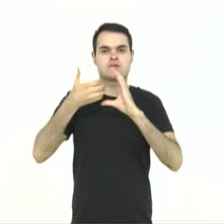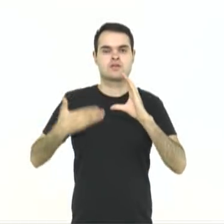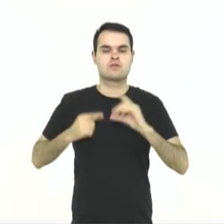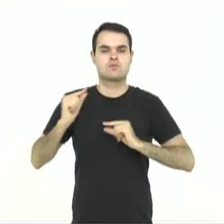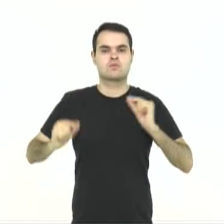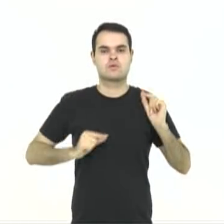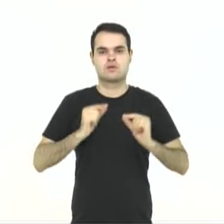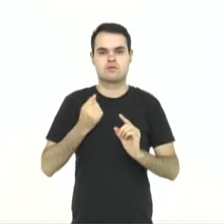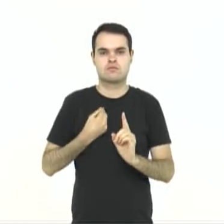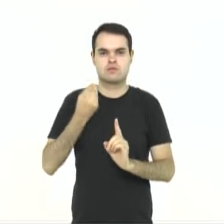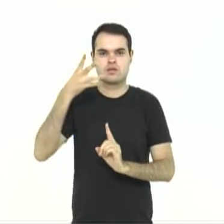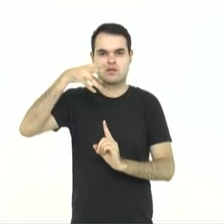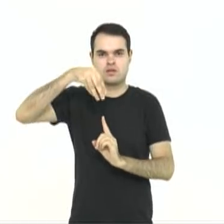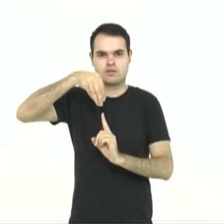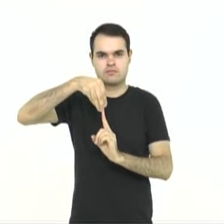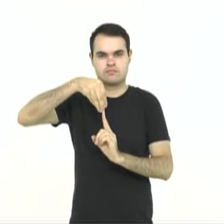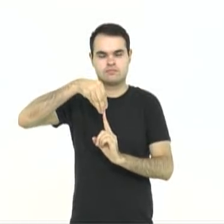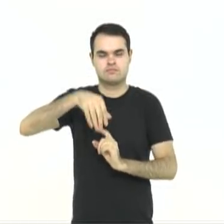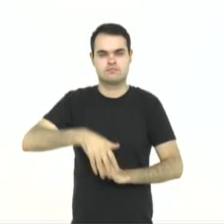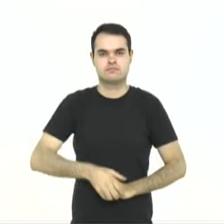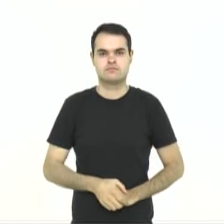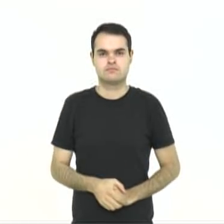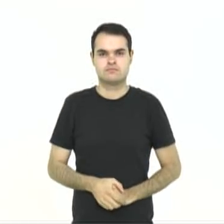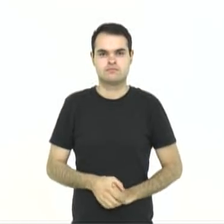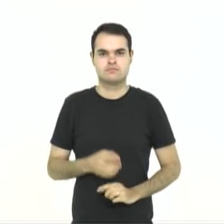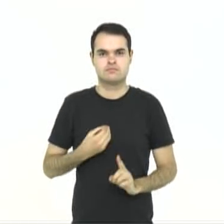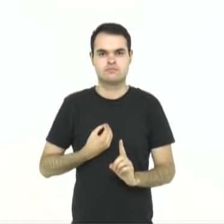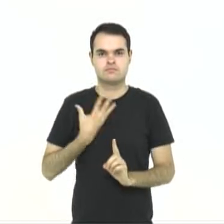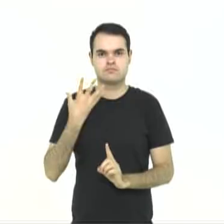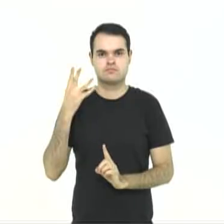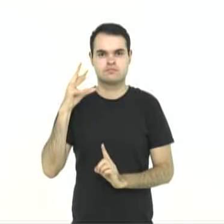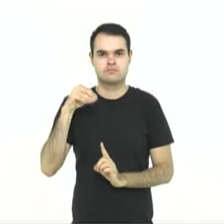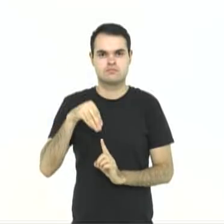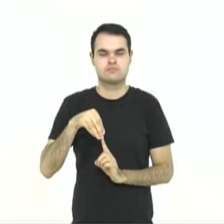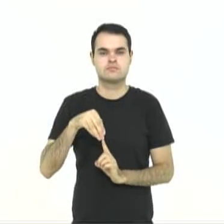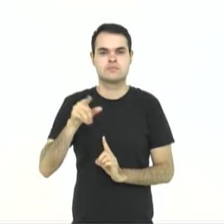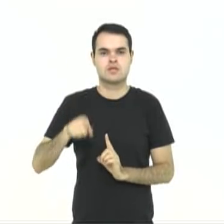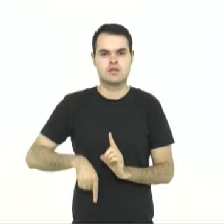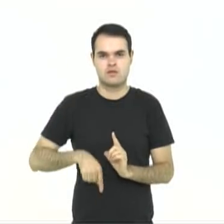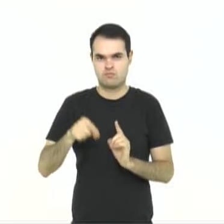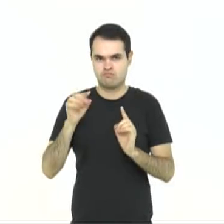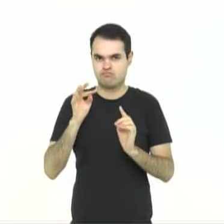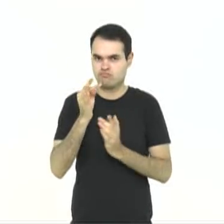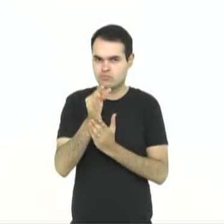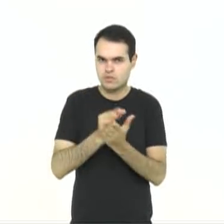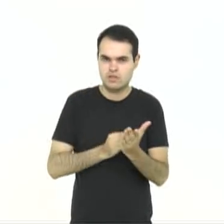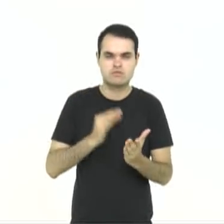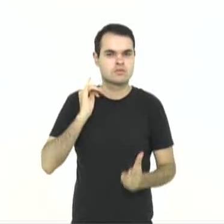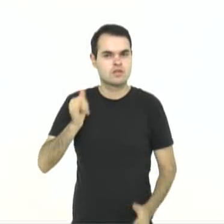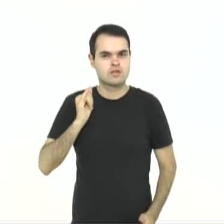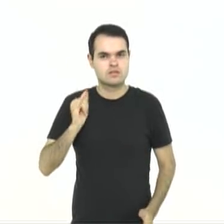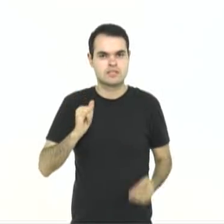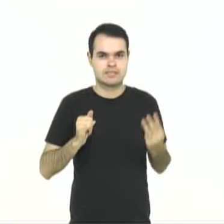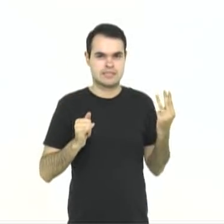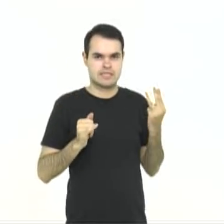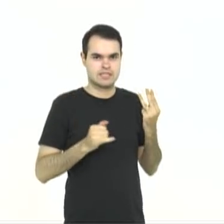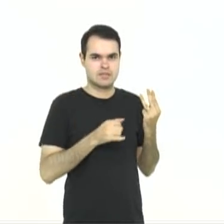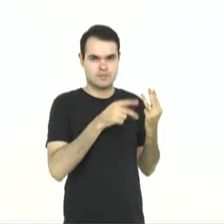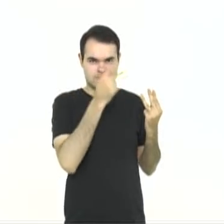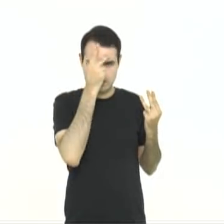características da biografia. Então, geralmente a biografia é um texto narrativo, narrado em terceira